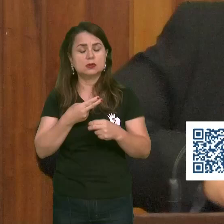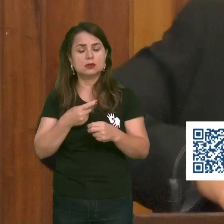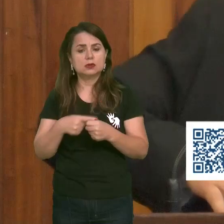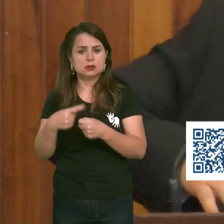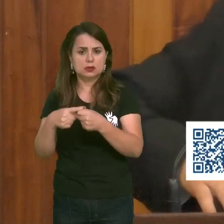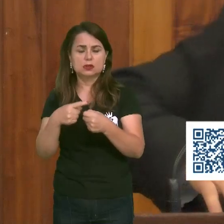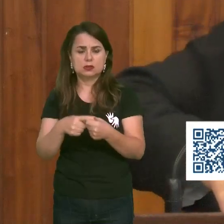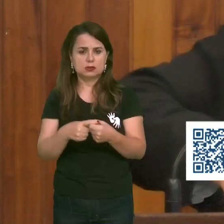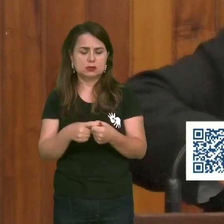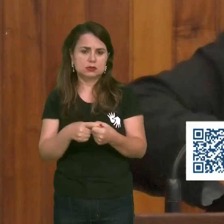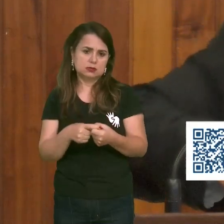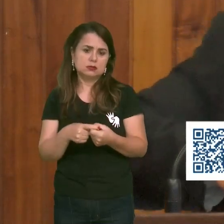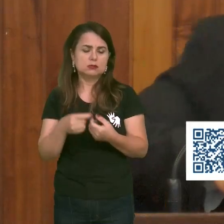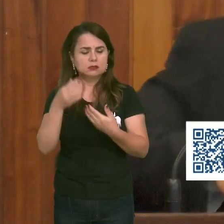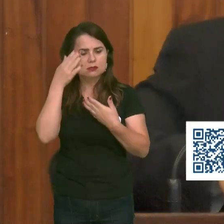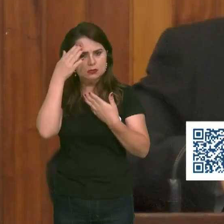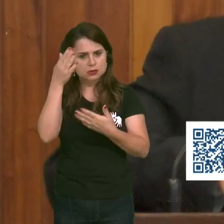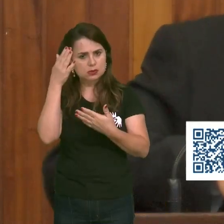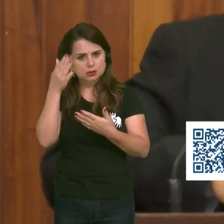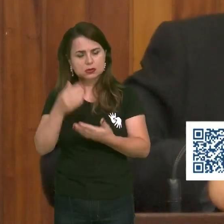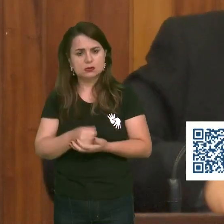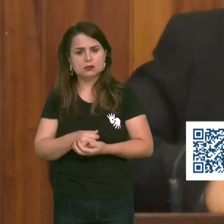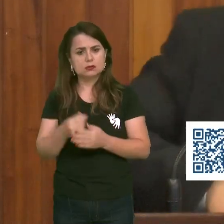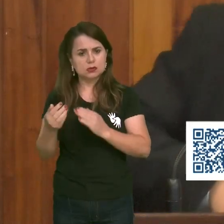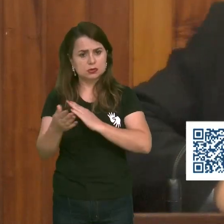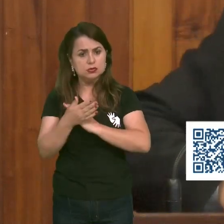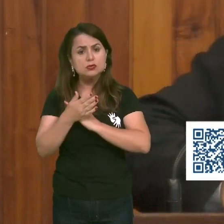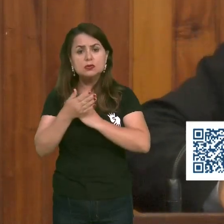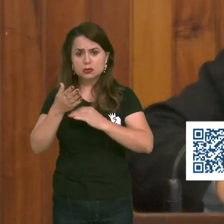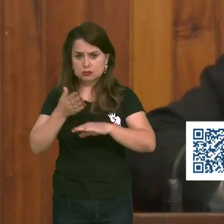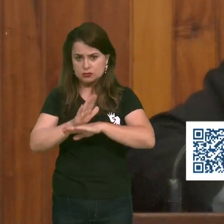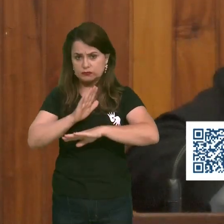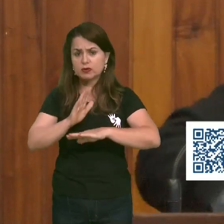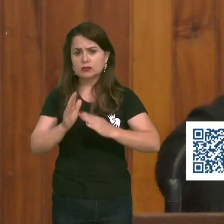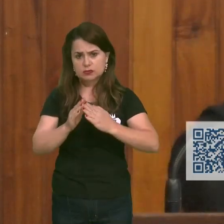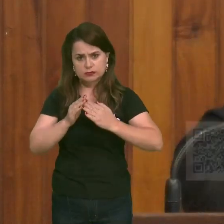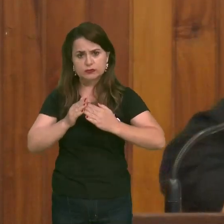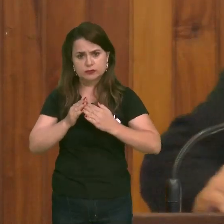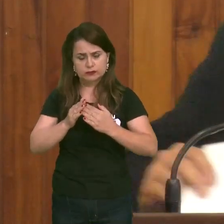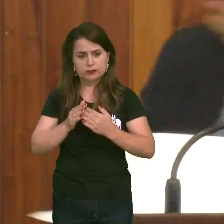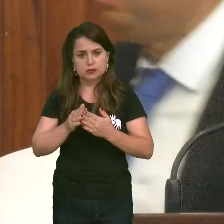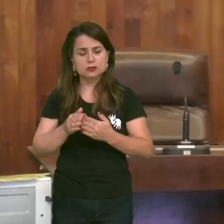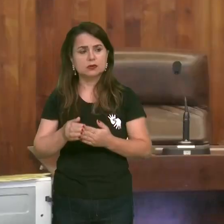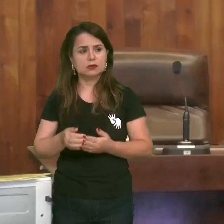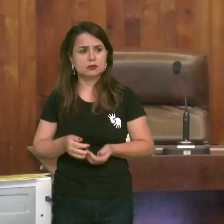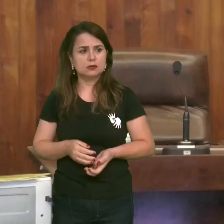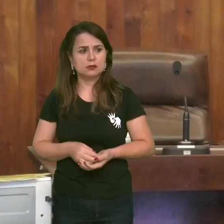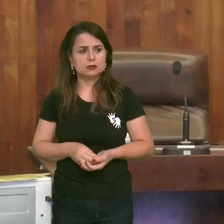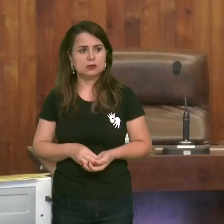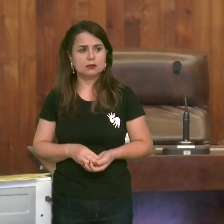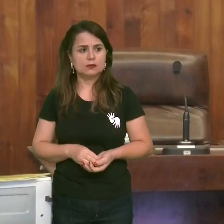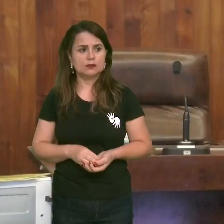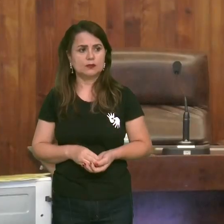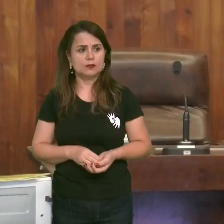Essas são as minhas considerações solicito aprovação desse requerimento obrigado